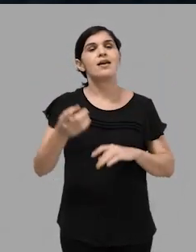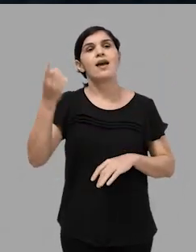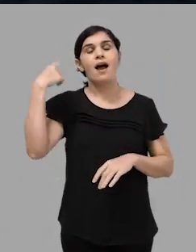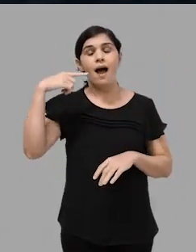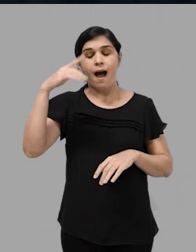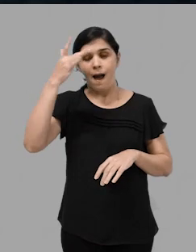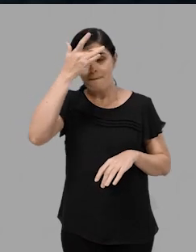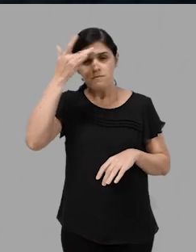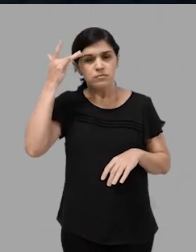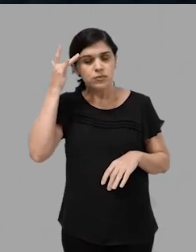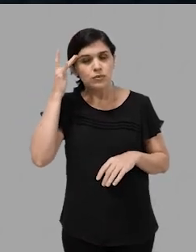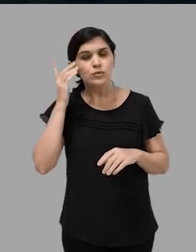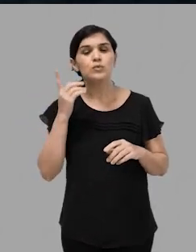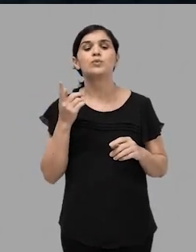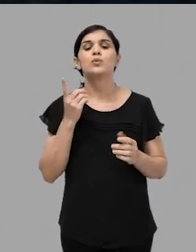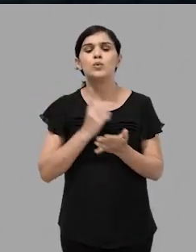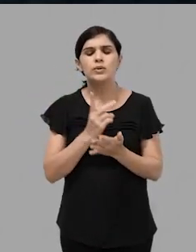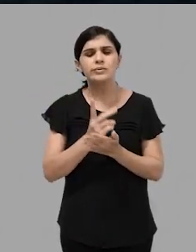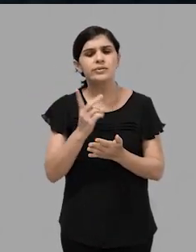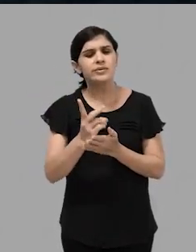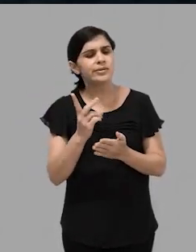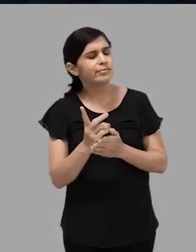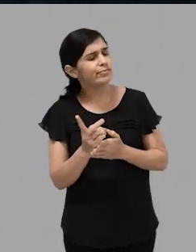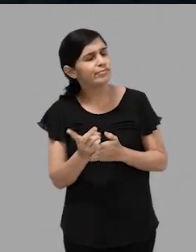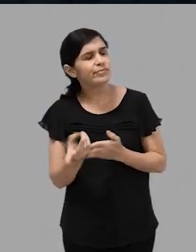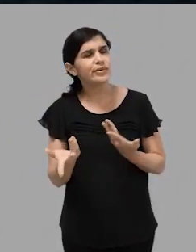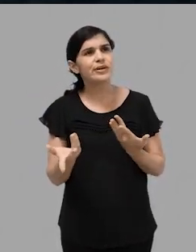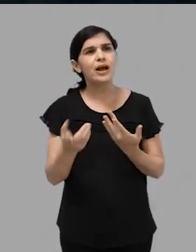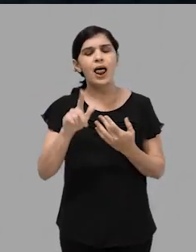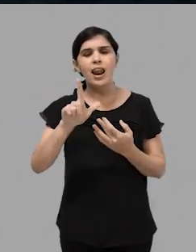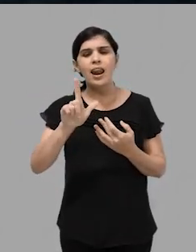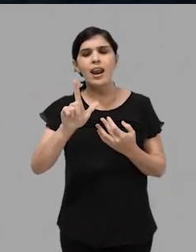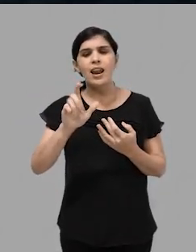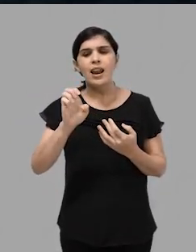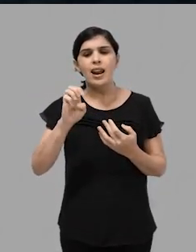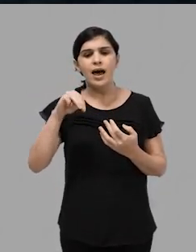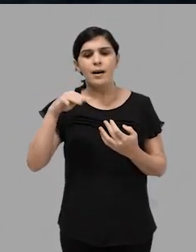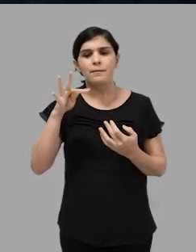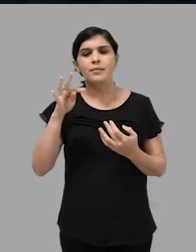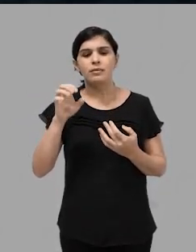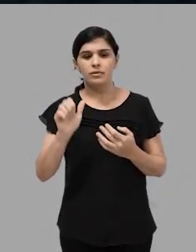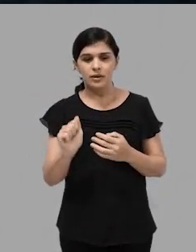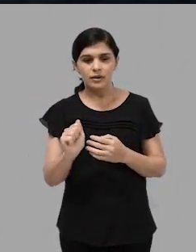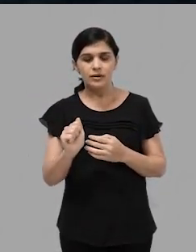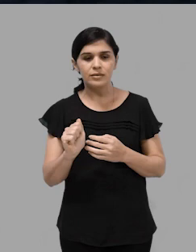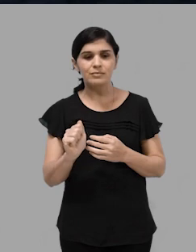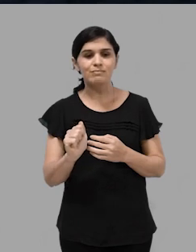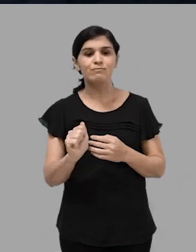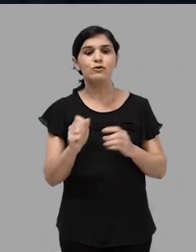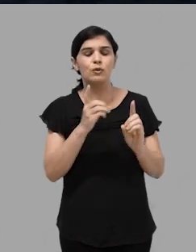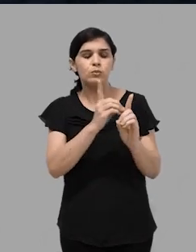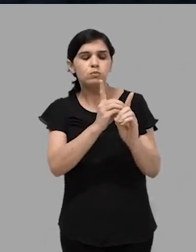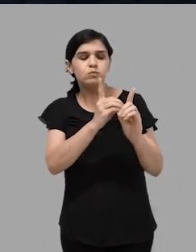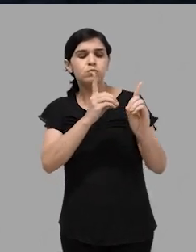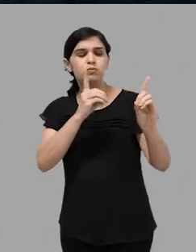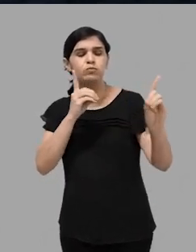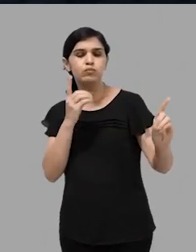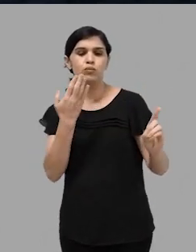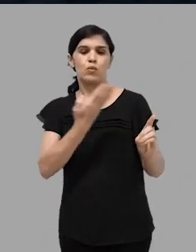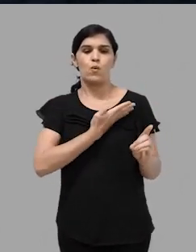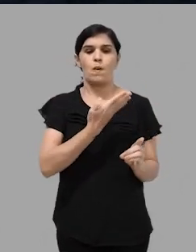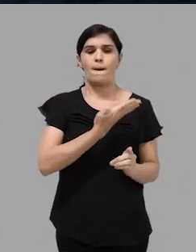amado. Então, não pode ser acolhedor. Companheiro daria certo, né?